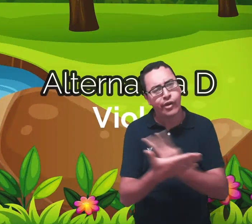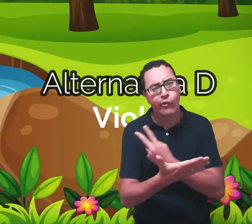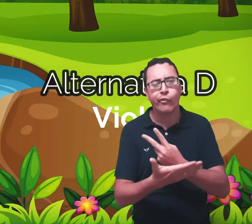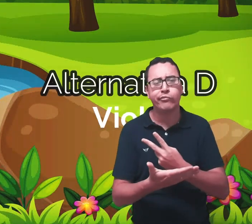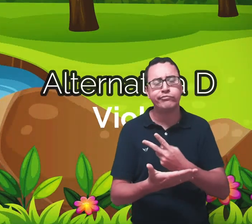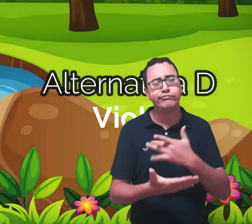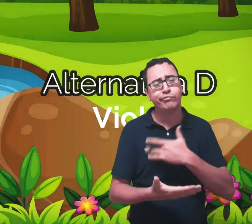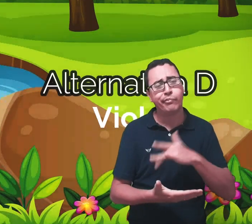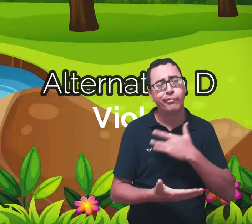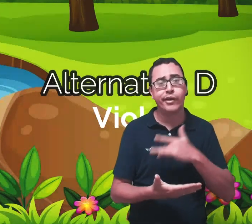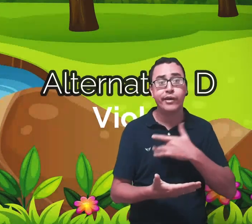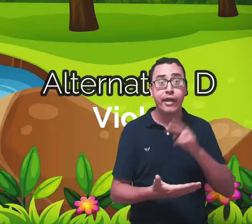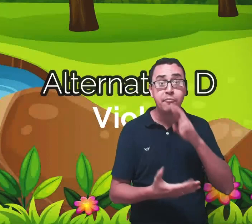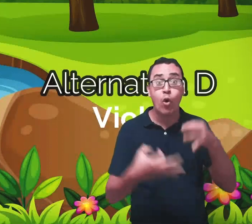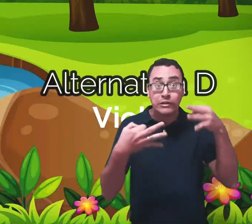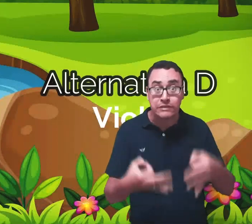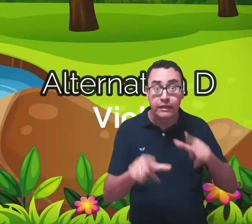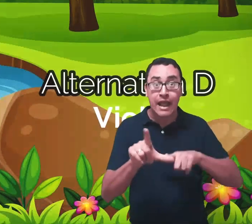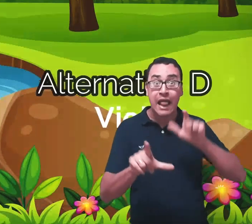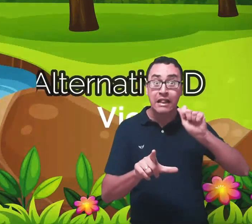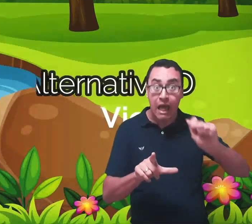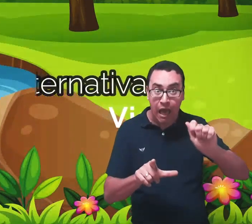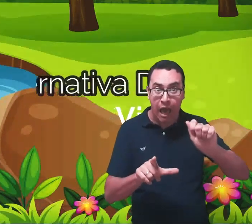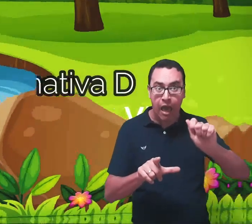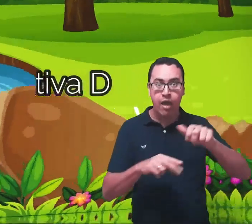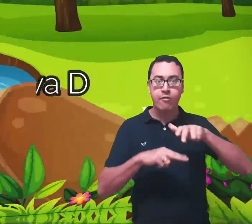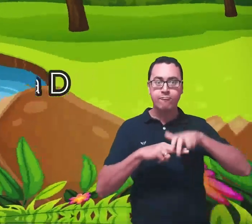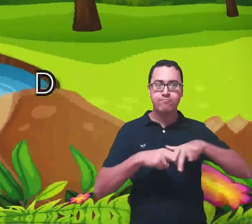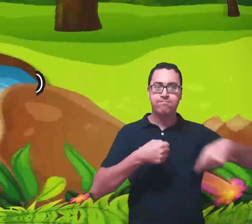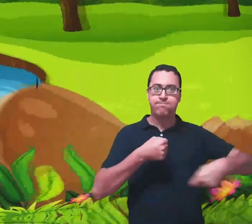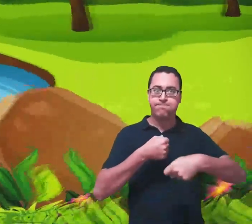é a letra A, violoncelo.